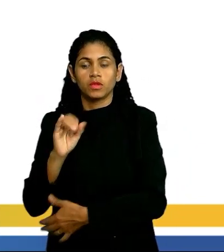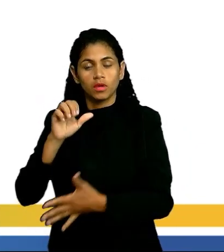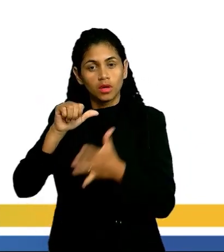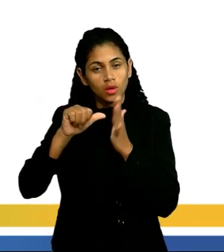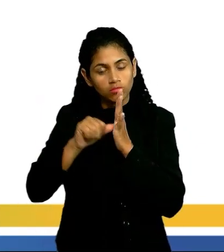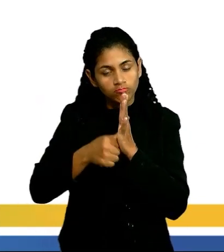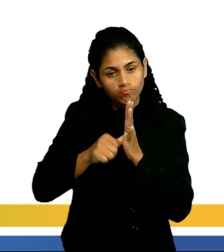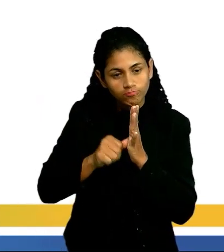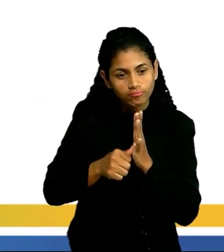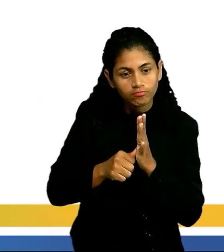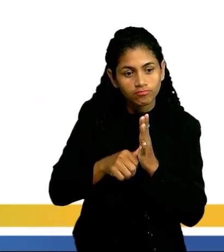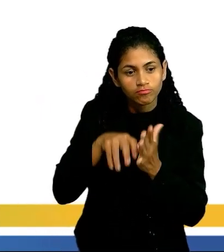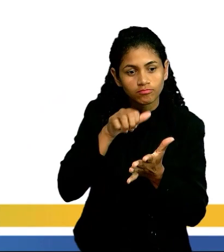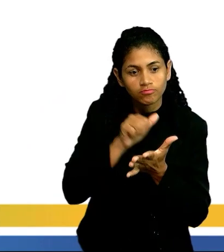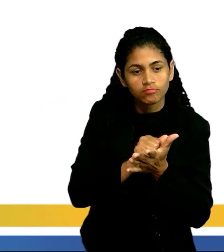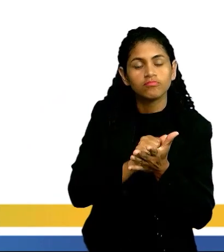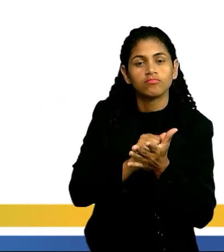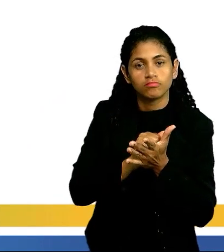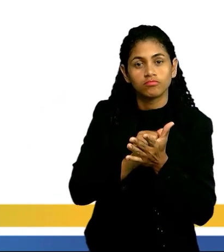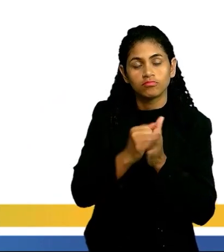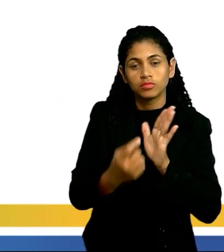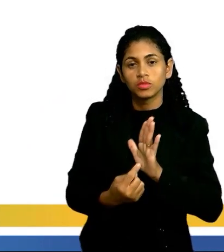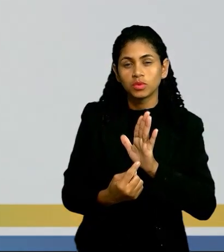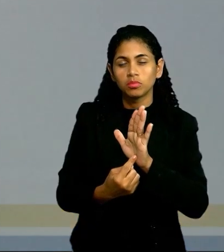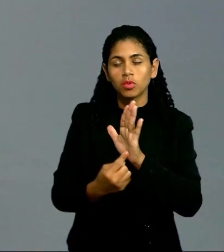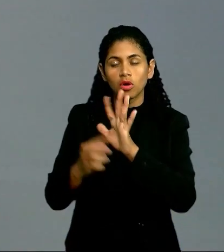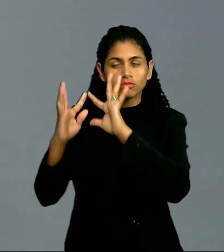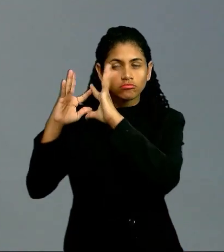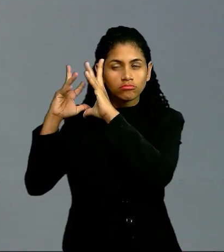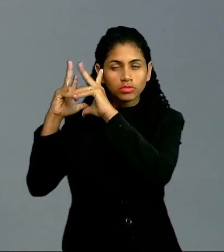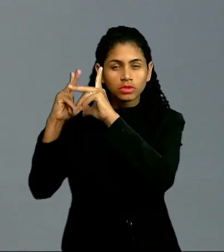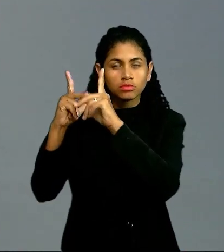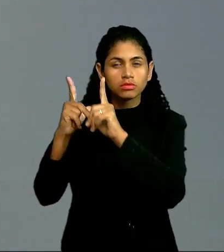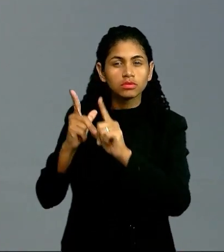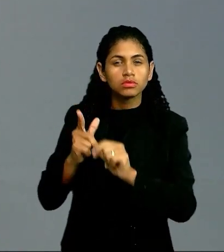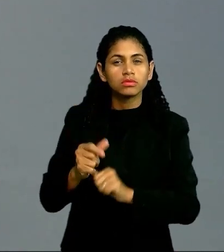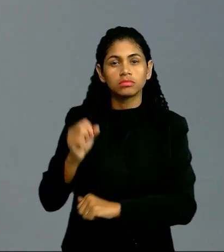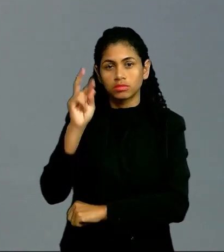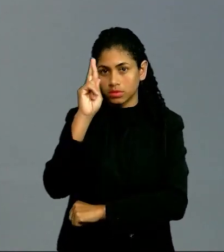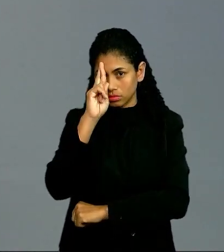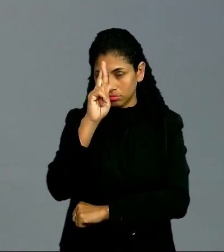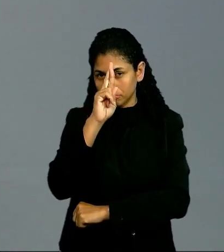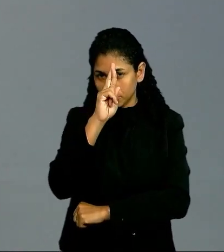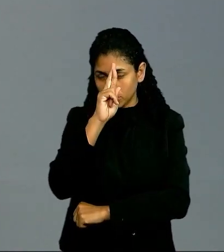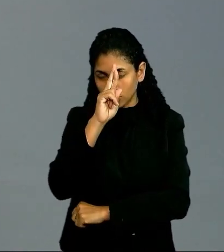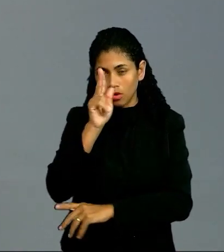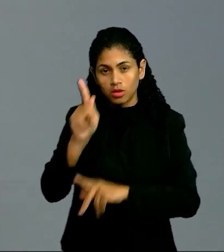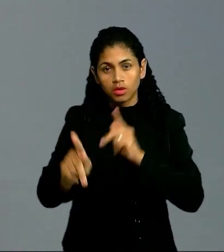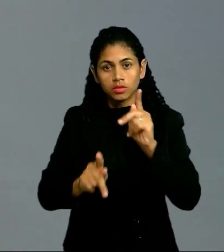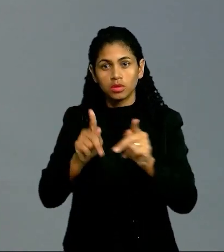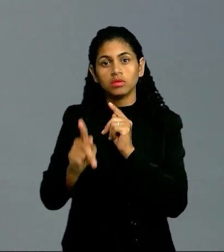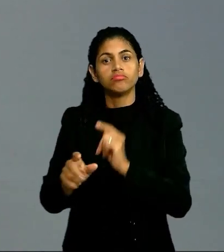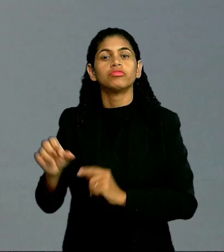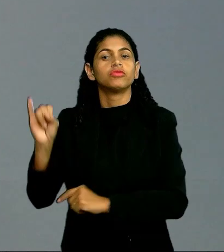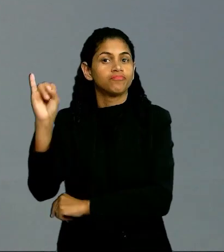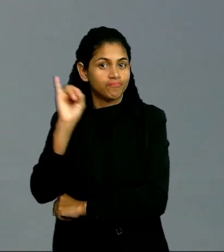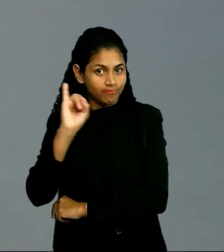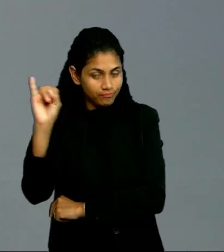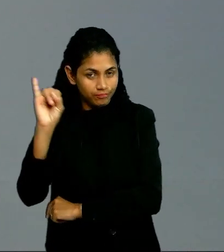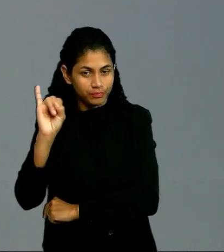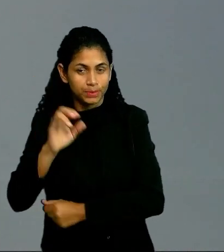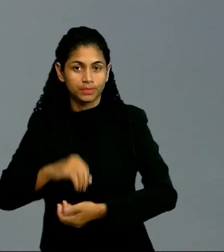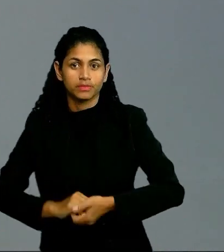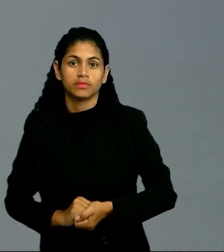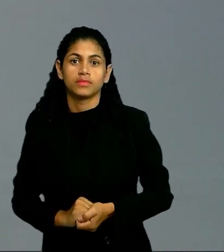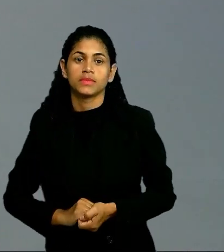que resgata essa história, essa memória identitária do povo italiano, lá dos idos tempos do